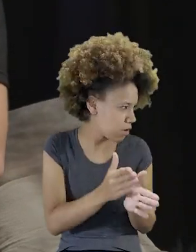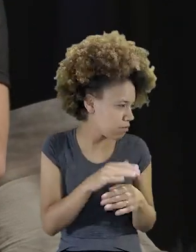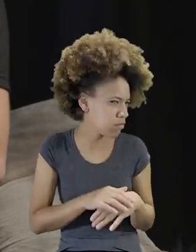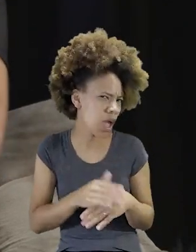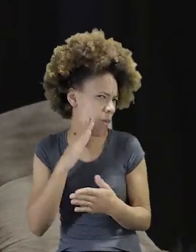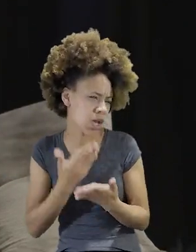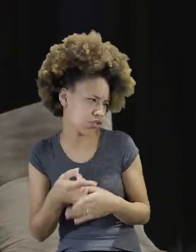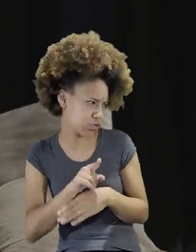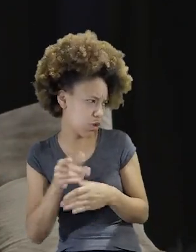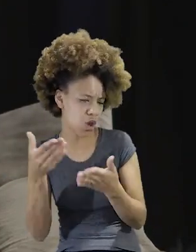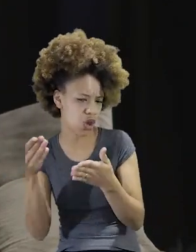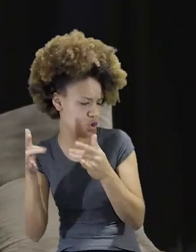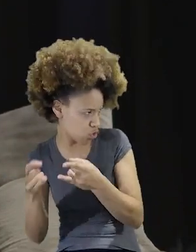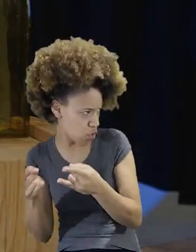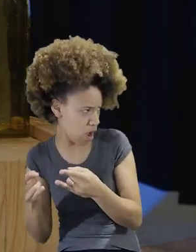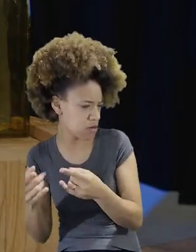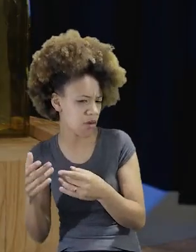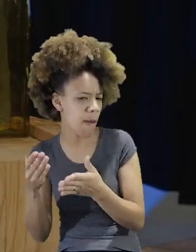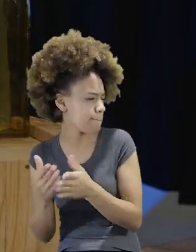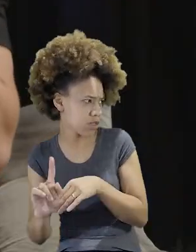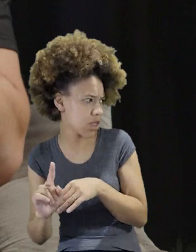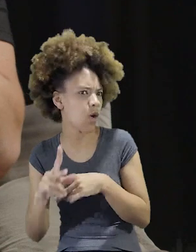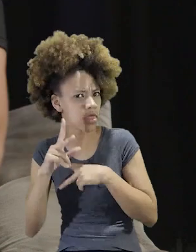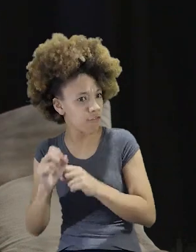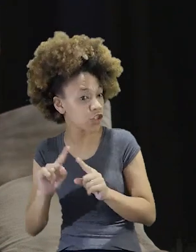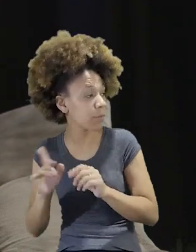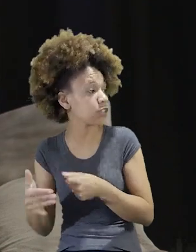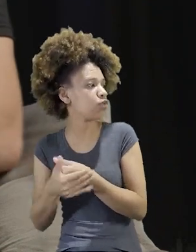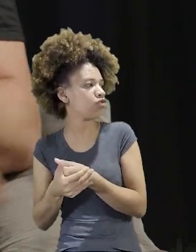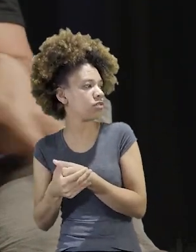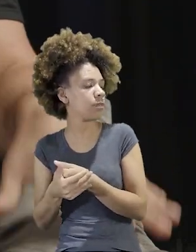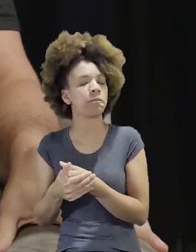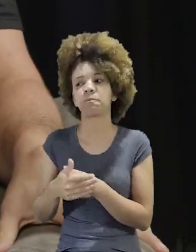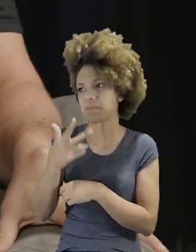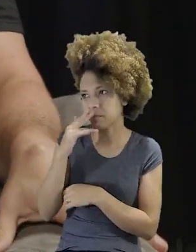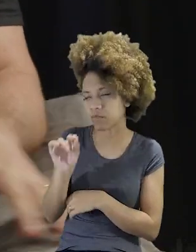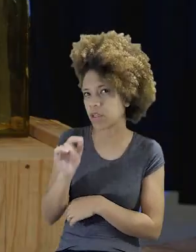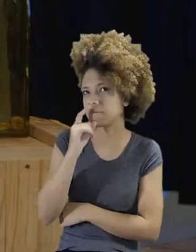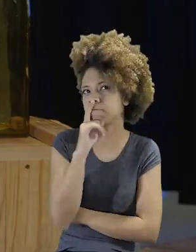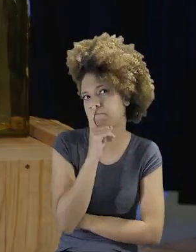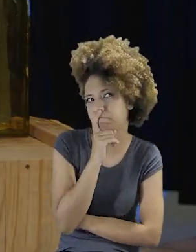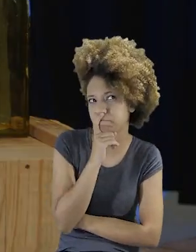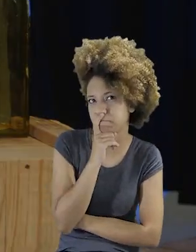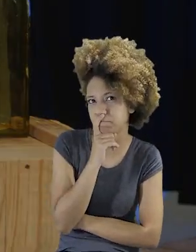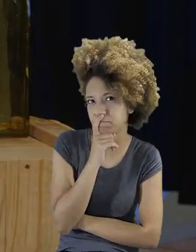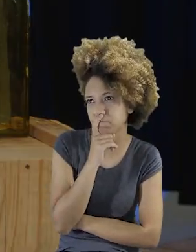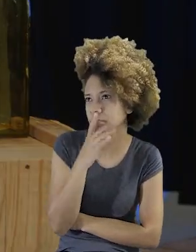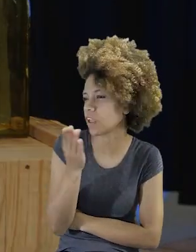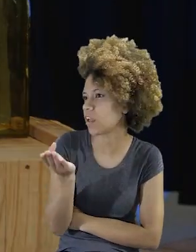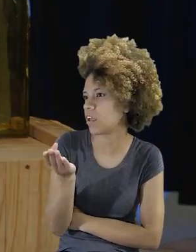o rap morreu não acredito que o rock morreu pra mim o rock existe tá forte pra caramba mas escondido eu acho que assim é